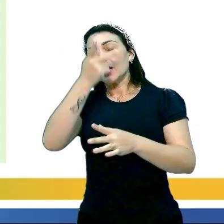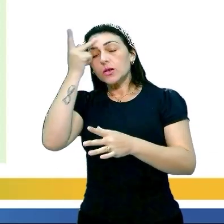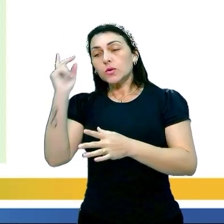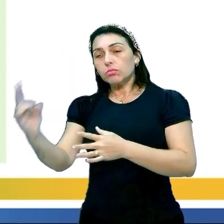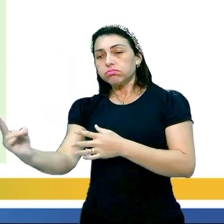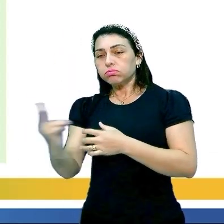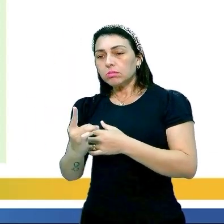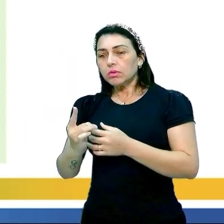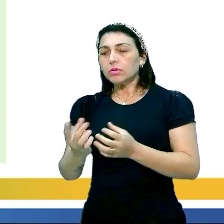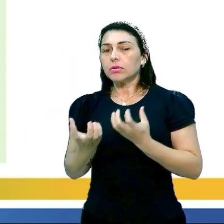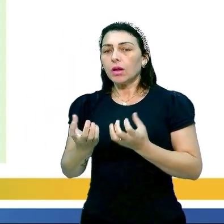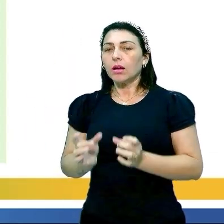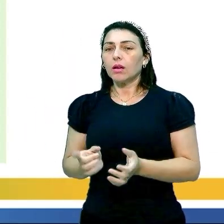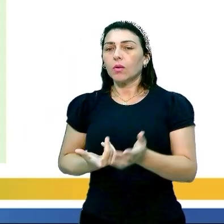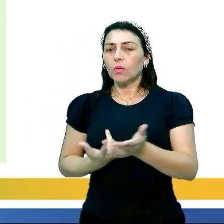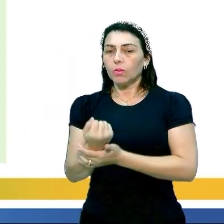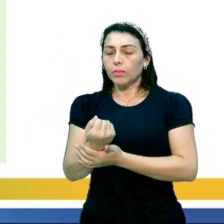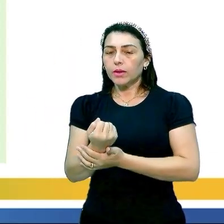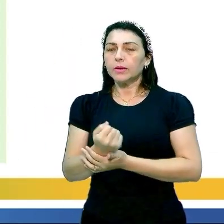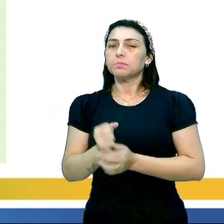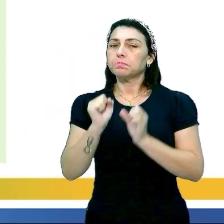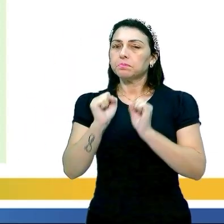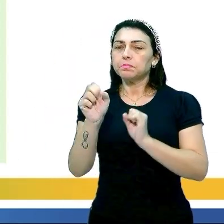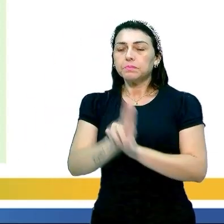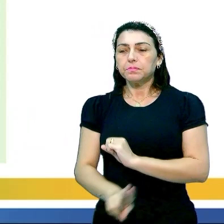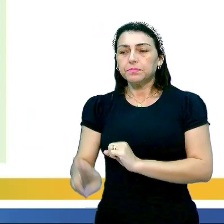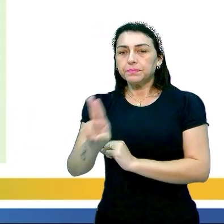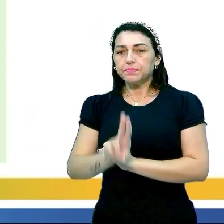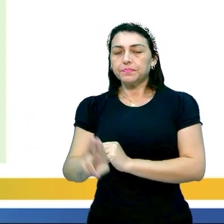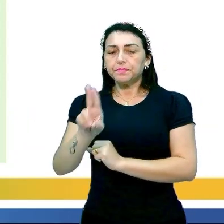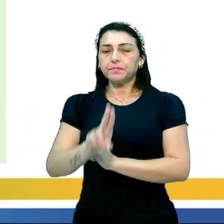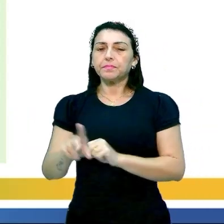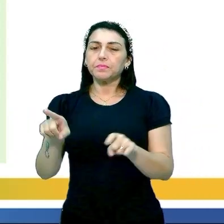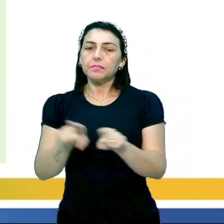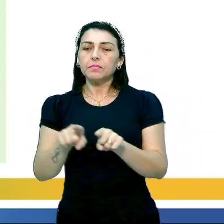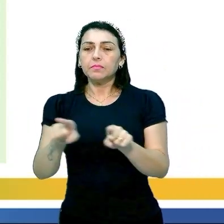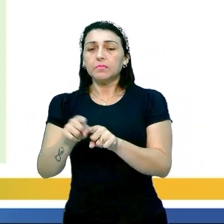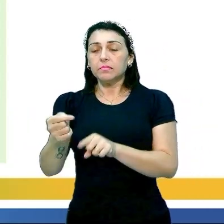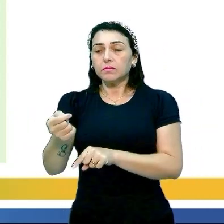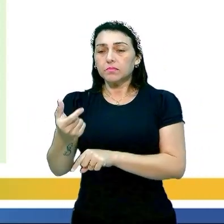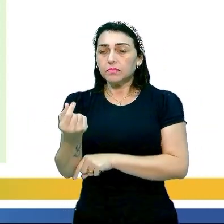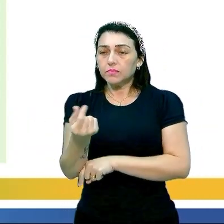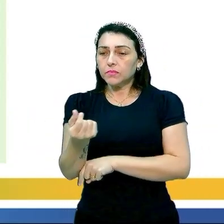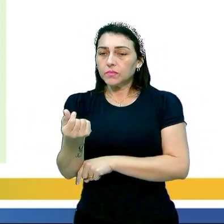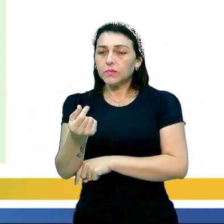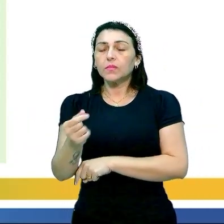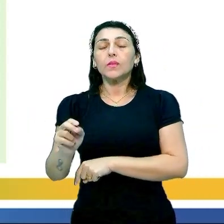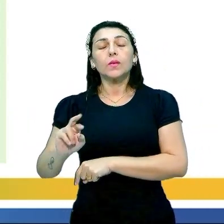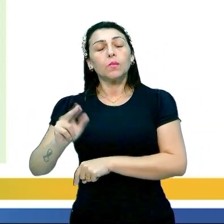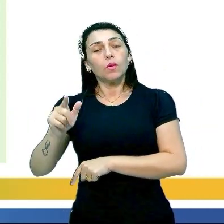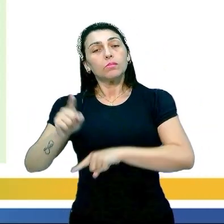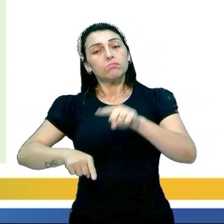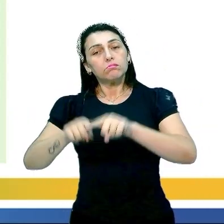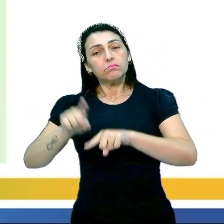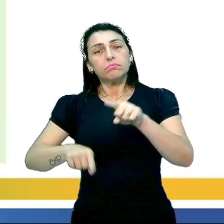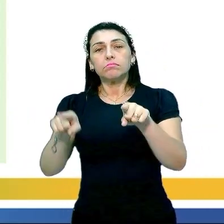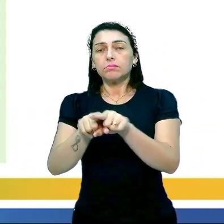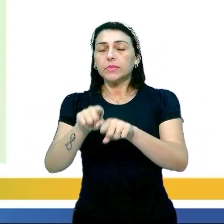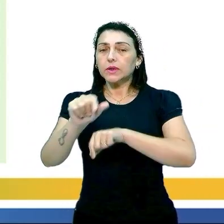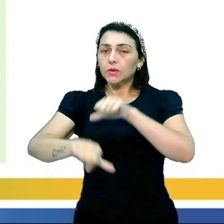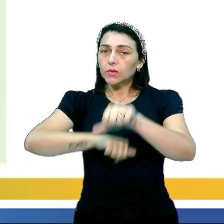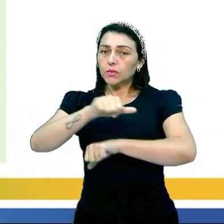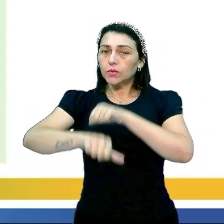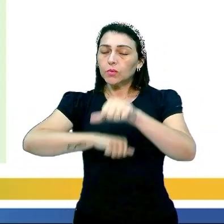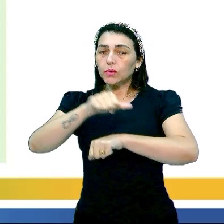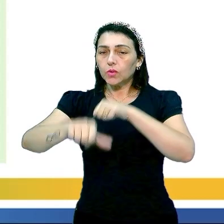o comprador. E aí nós podemos utilizar para isso tanto a moeda como outras mercadorias. Quando a gente troca